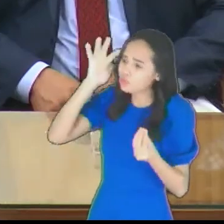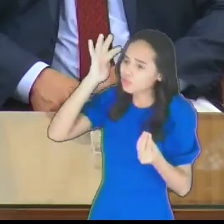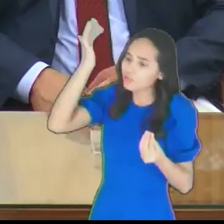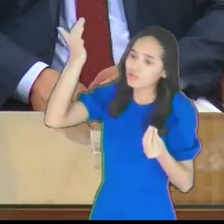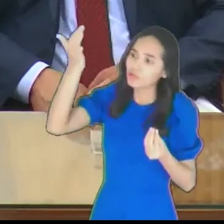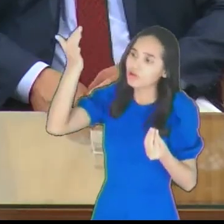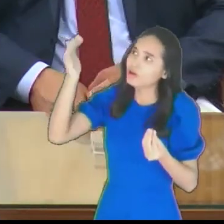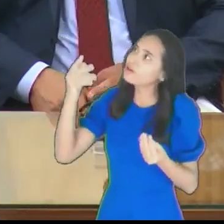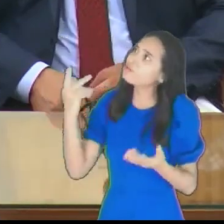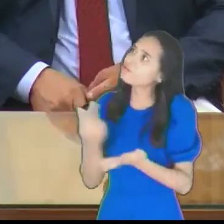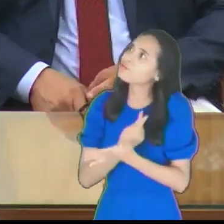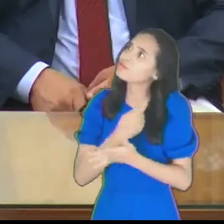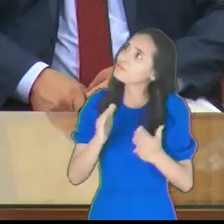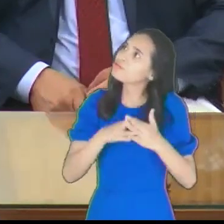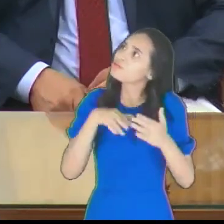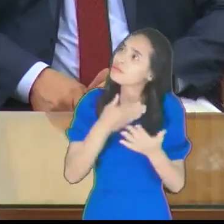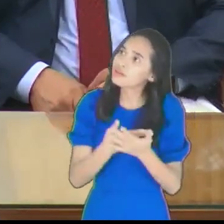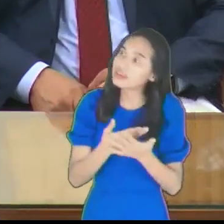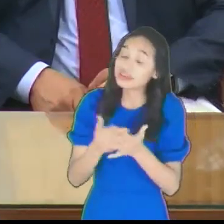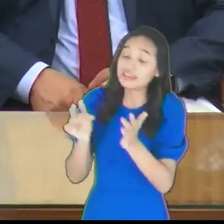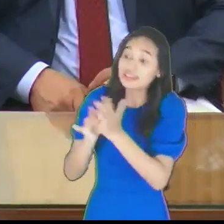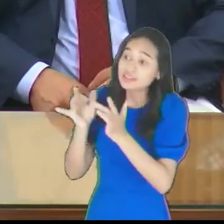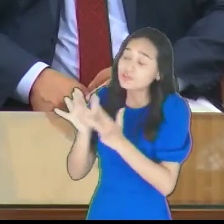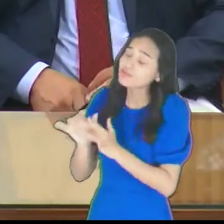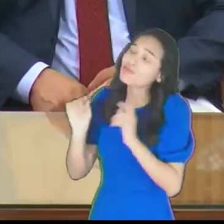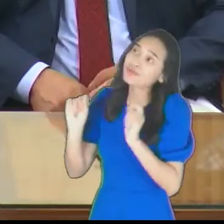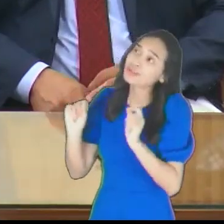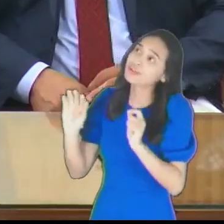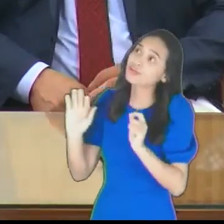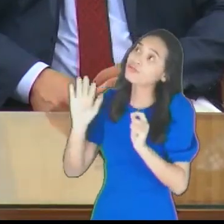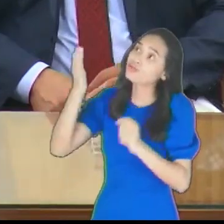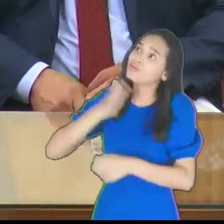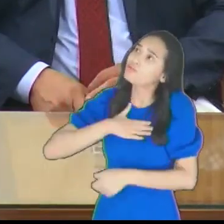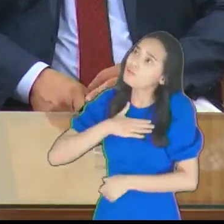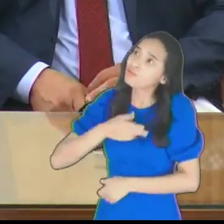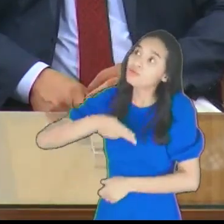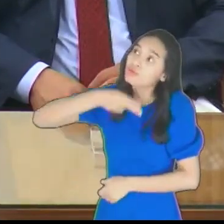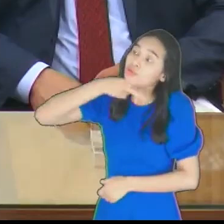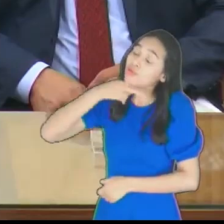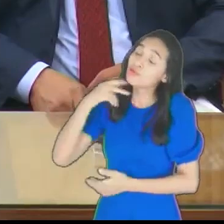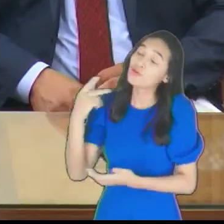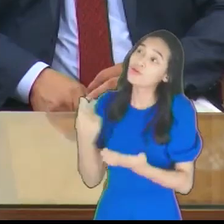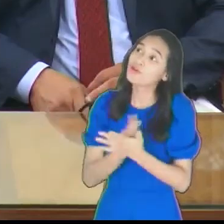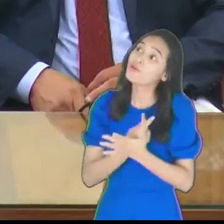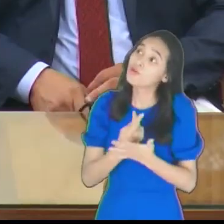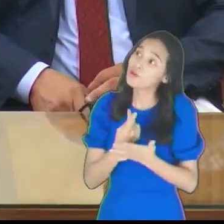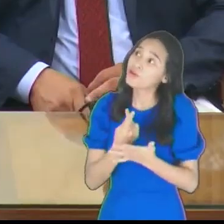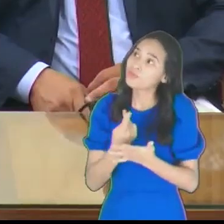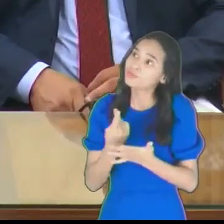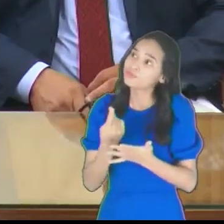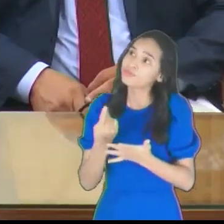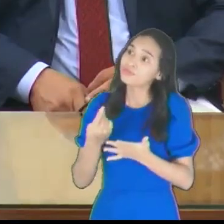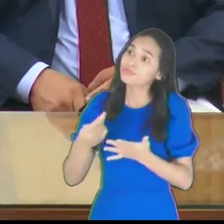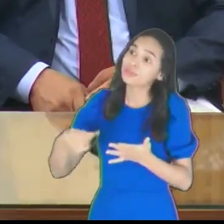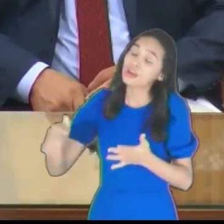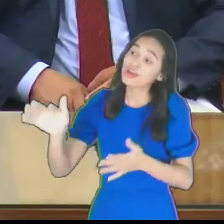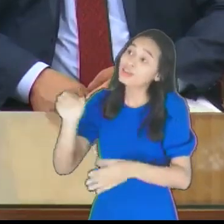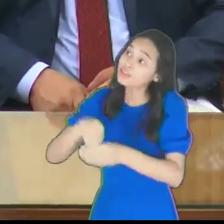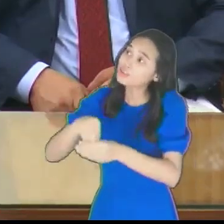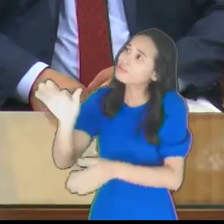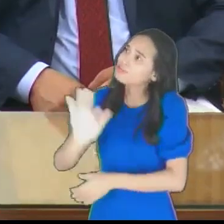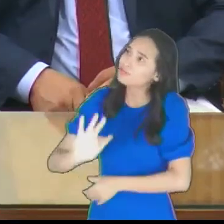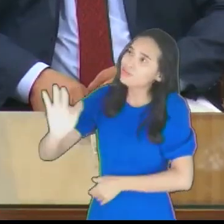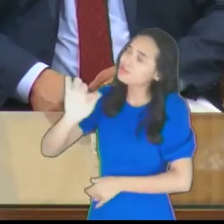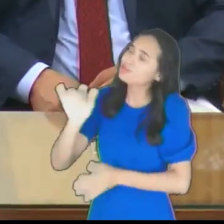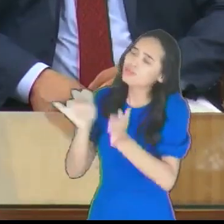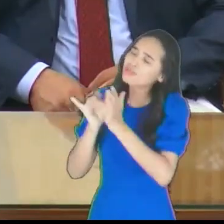na escola? Jesus, o que é que vai ser dos meus netos com o que está acontecendo nas faculdades? O